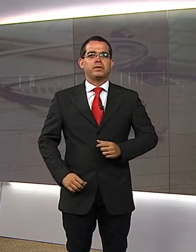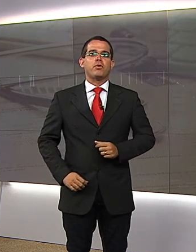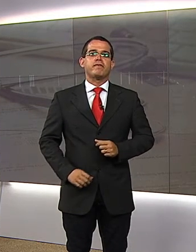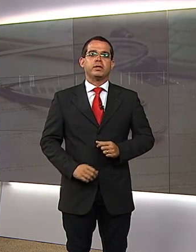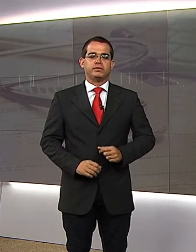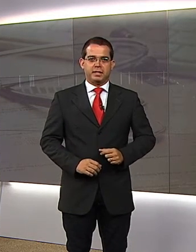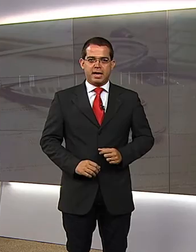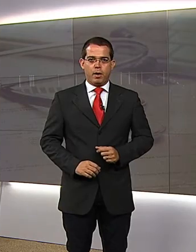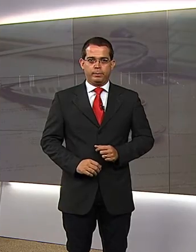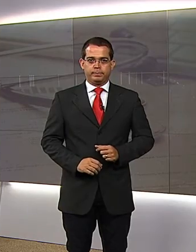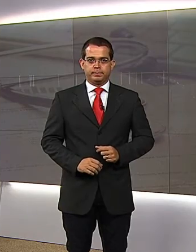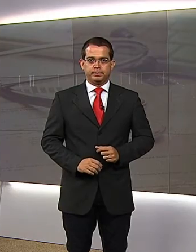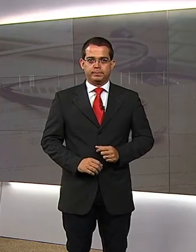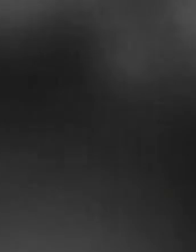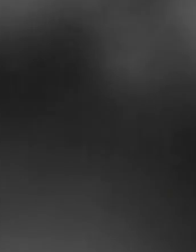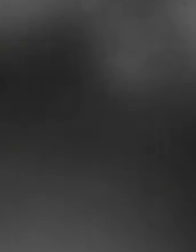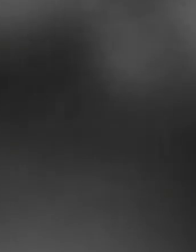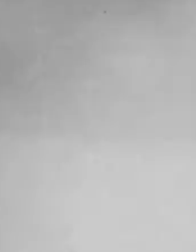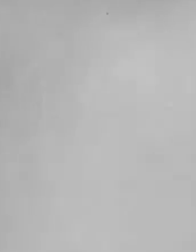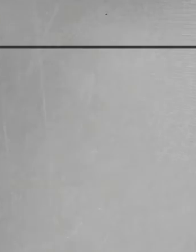a tv do governo federal